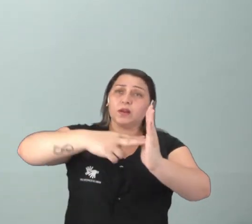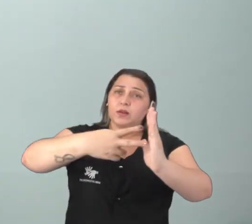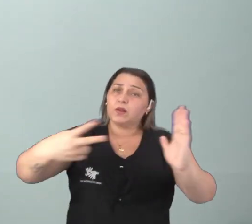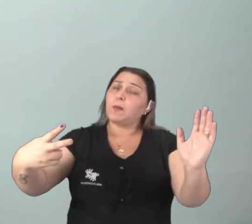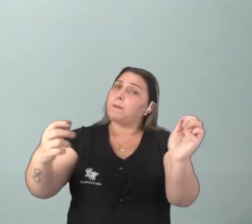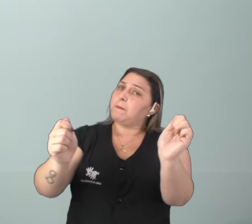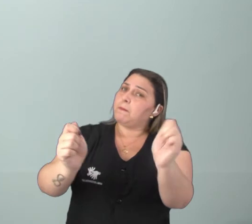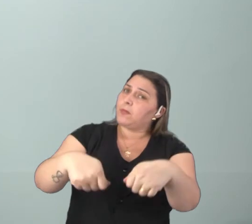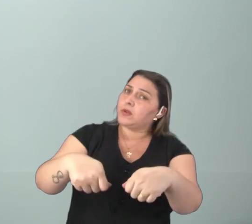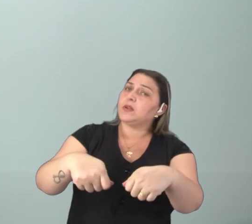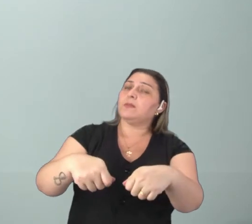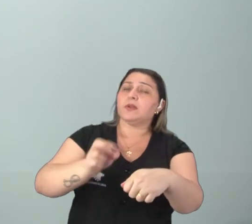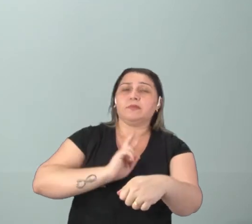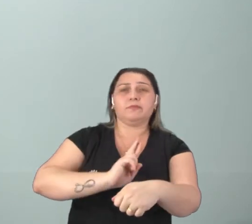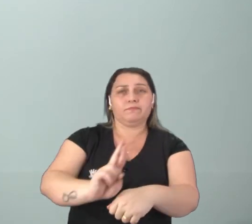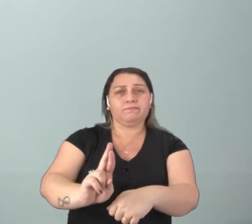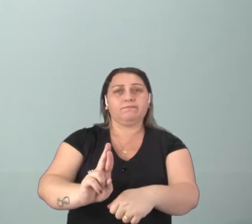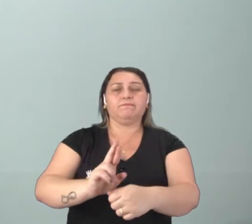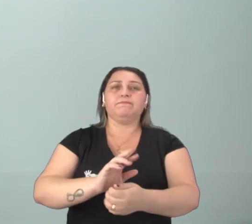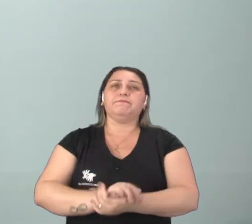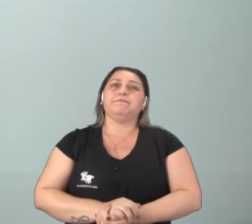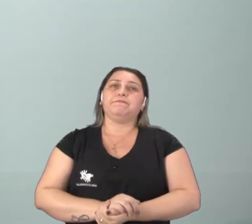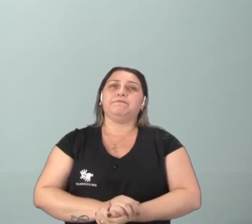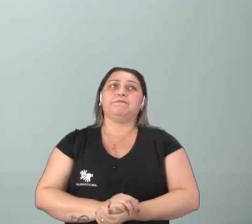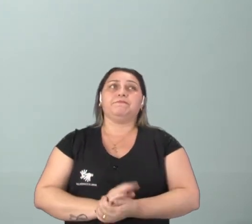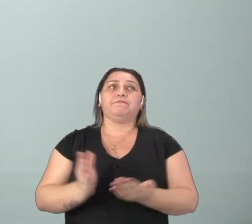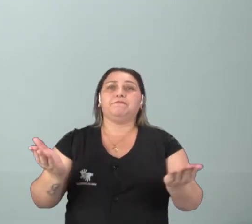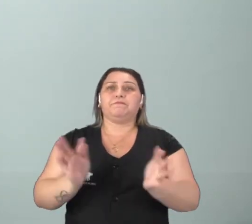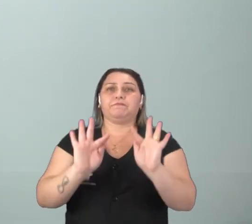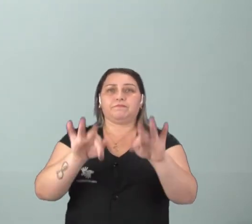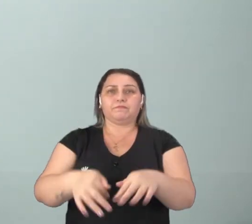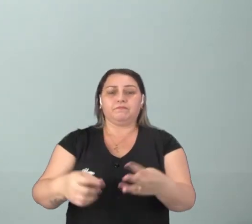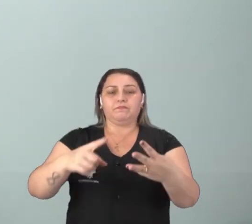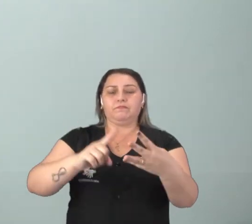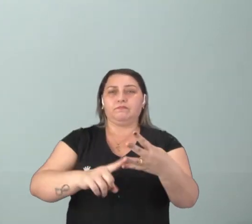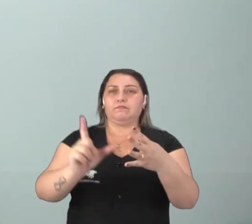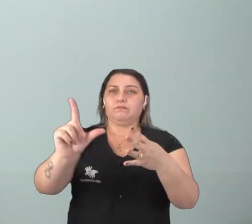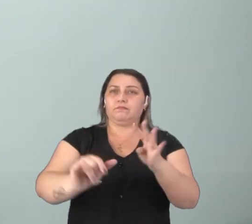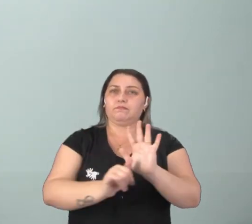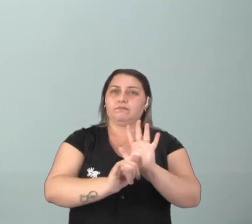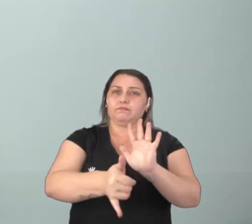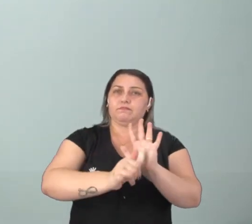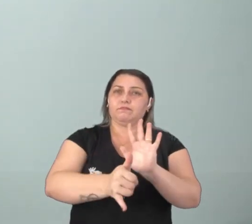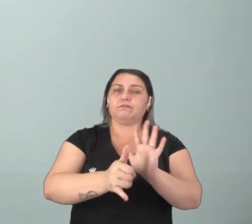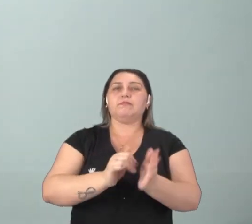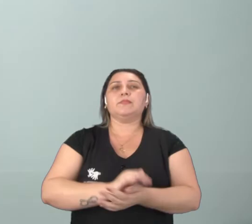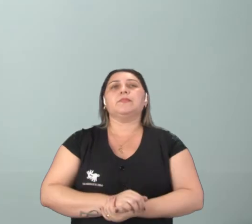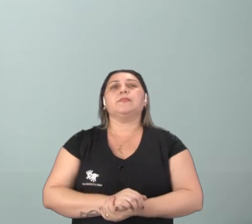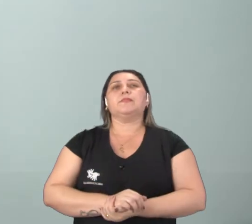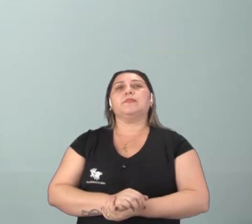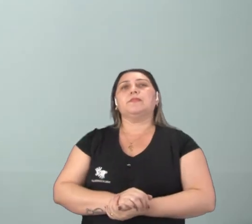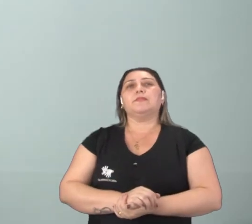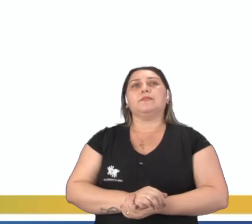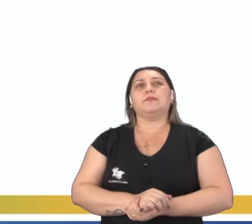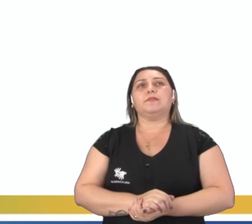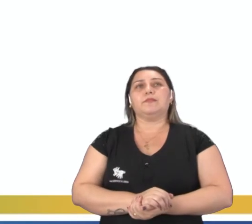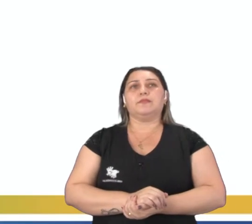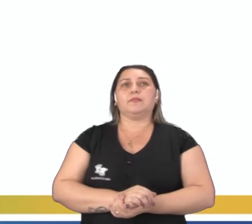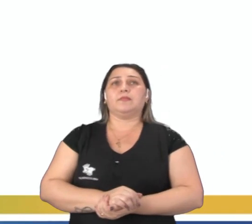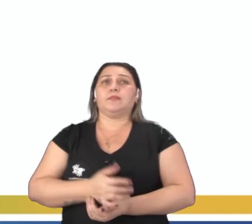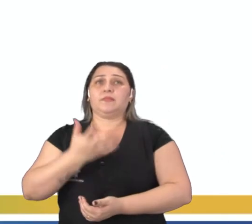uma possibilidade de resposta. E vamos finalizar com o quarto microconto? Vamos lá, acompanhe a